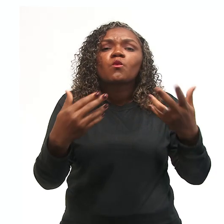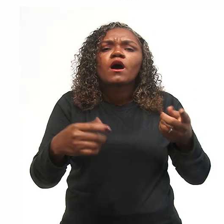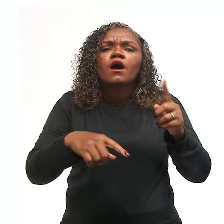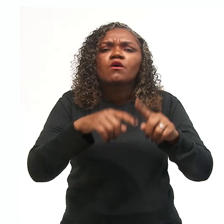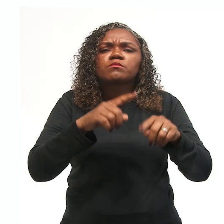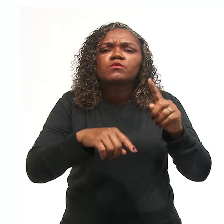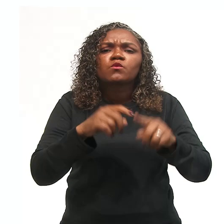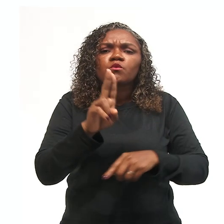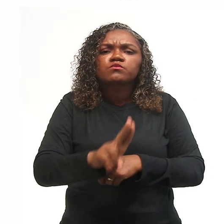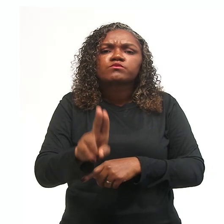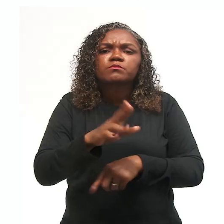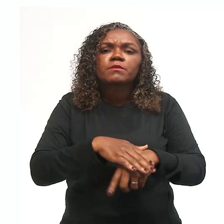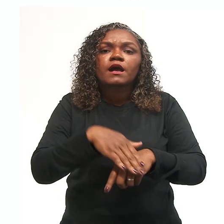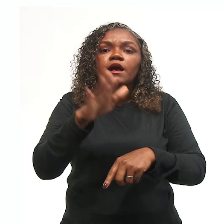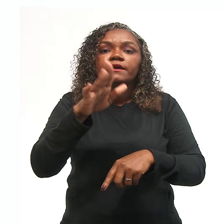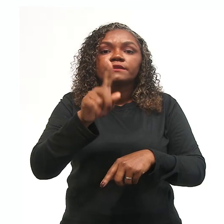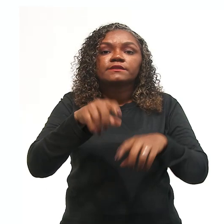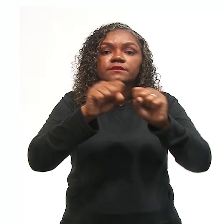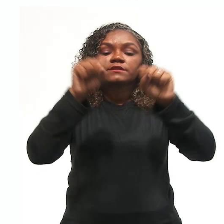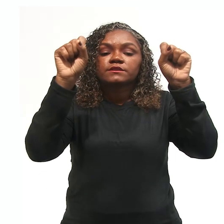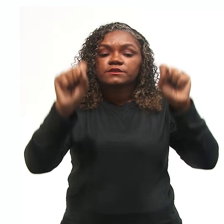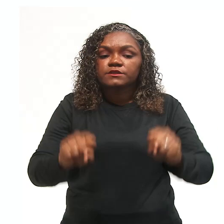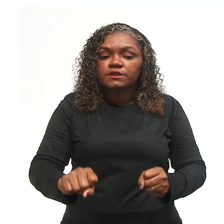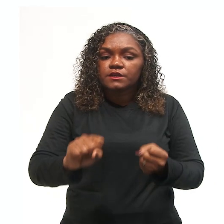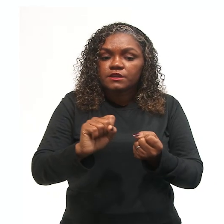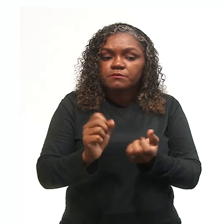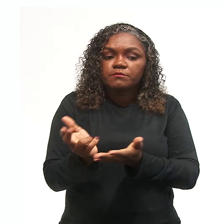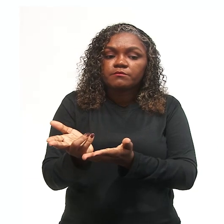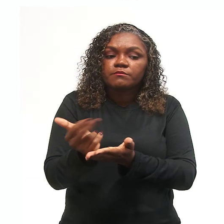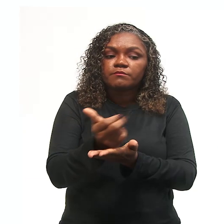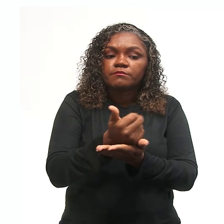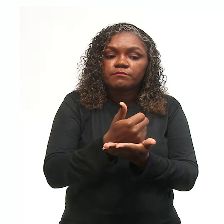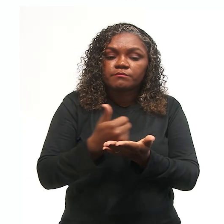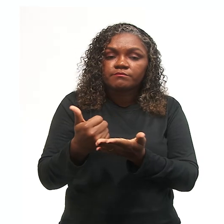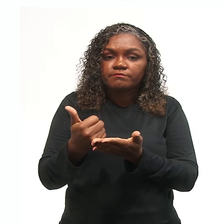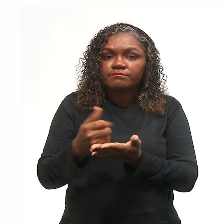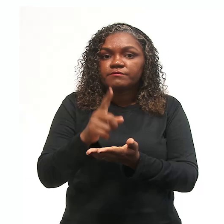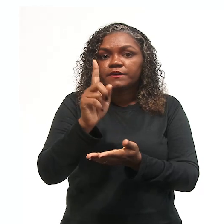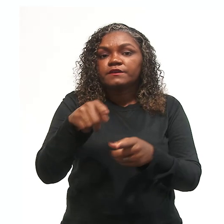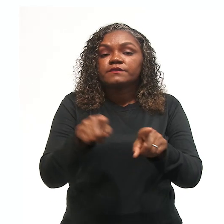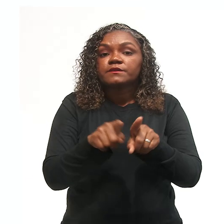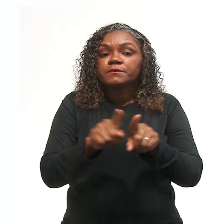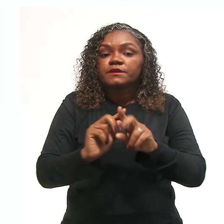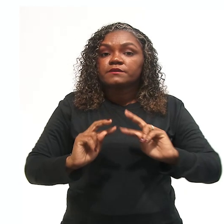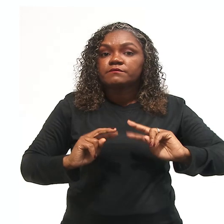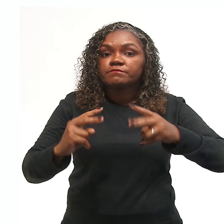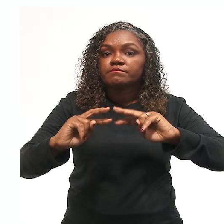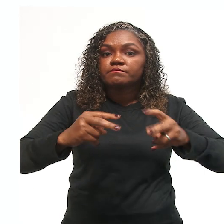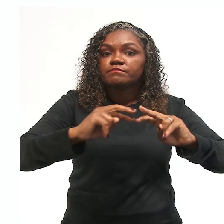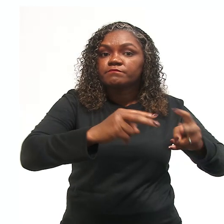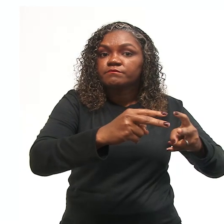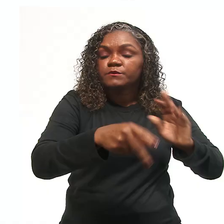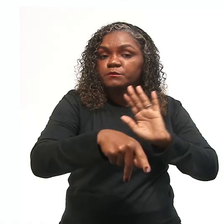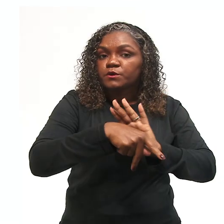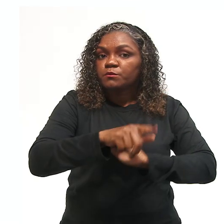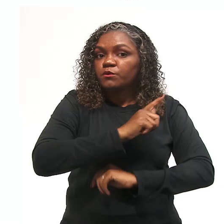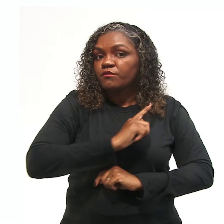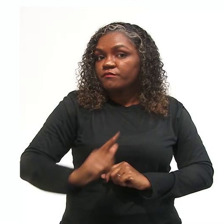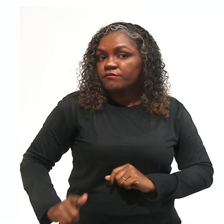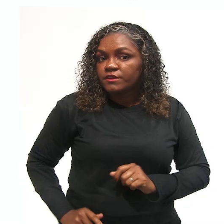mais usados para ajuste são o sistema de tributos e as transferências de renda que o governo, o Estado,